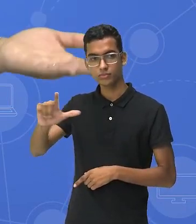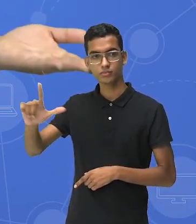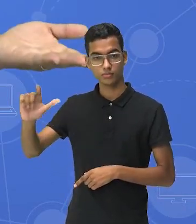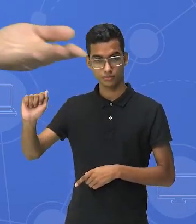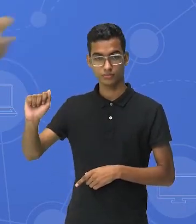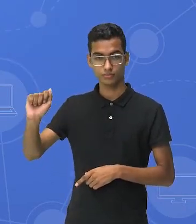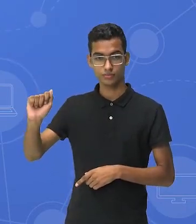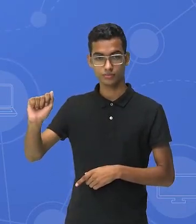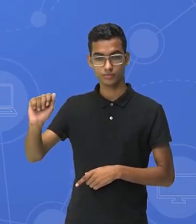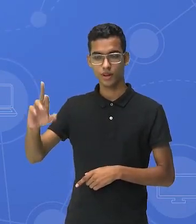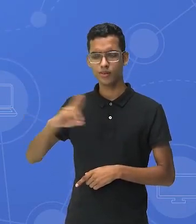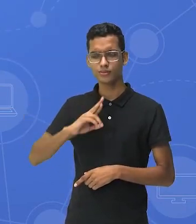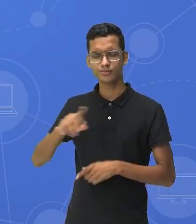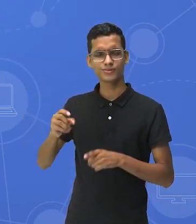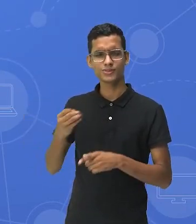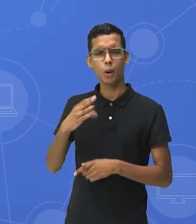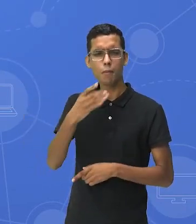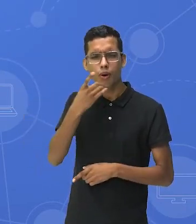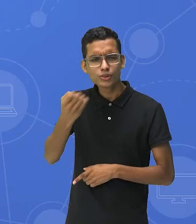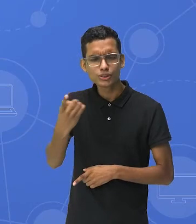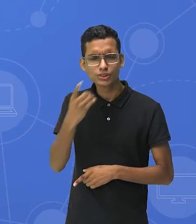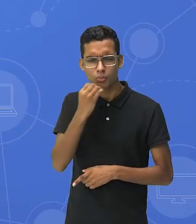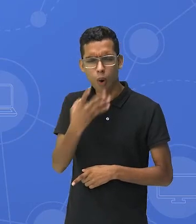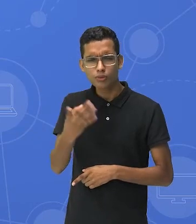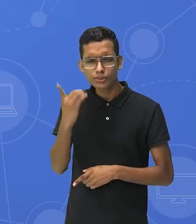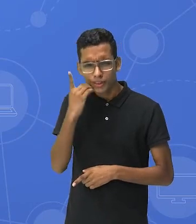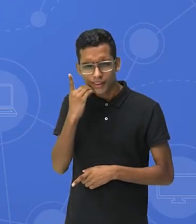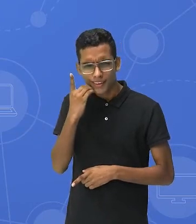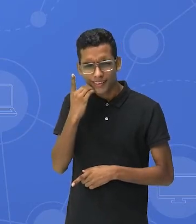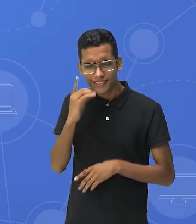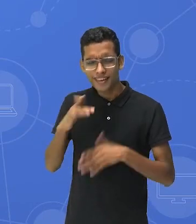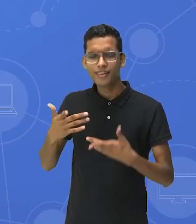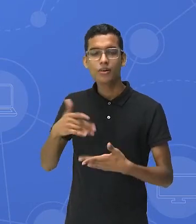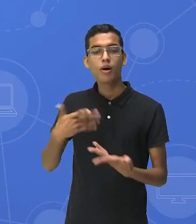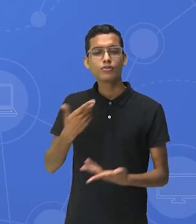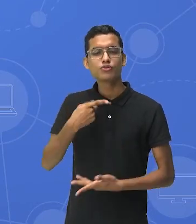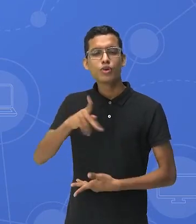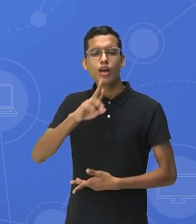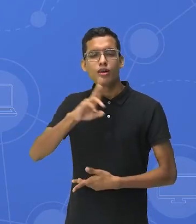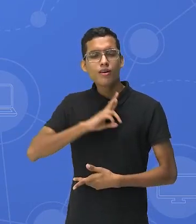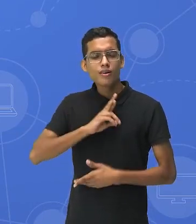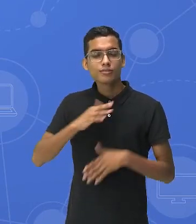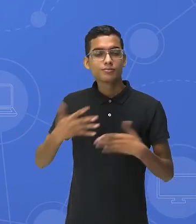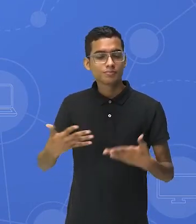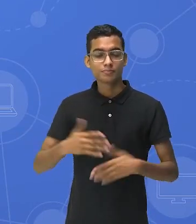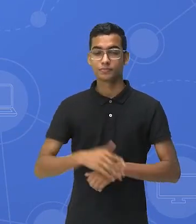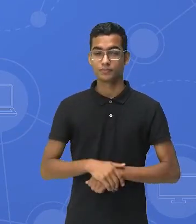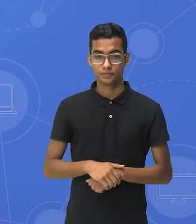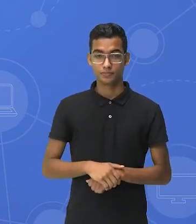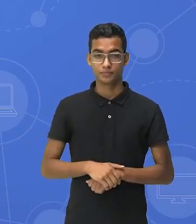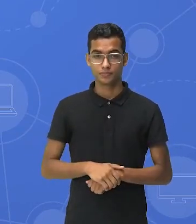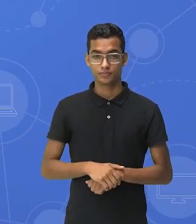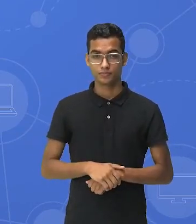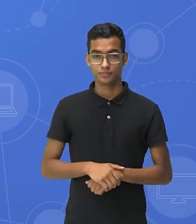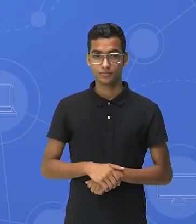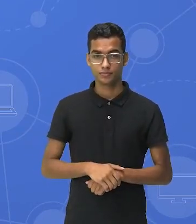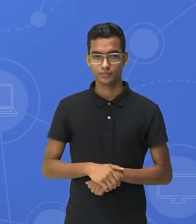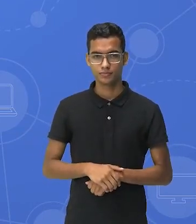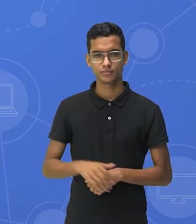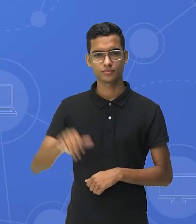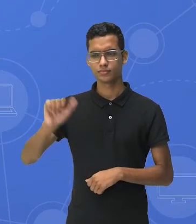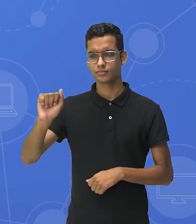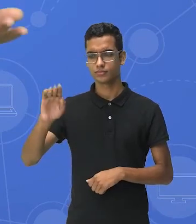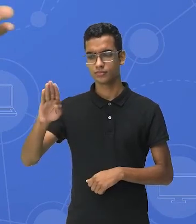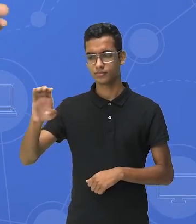a sua resposta? Vamos lá com o Abel, da Escola Estadual Novo Céu. Questão 1. E aí, Abel? Colocou